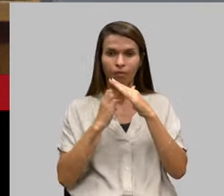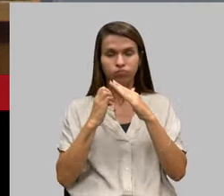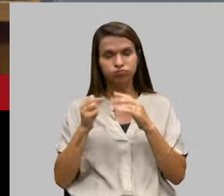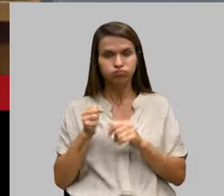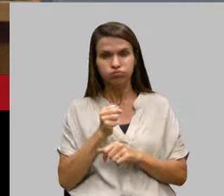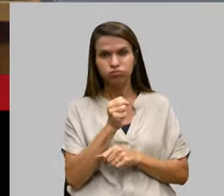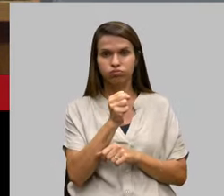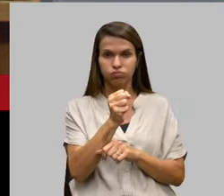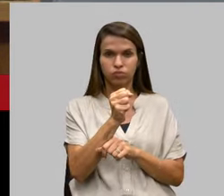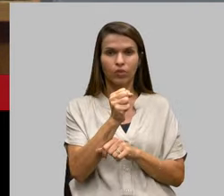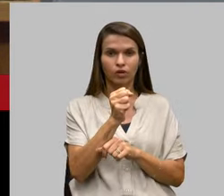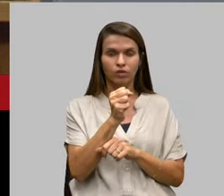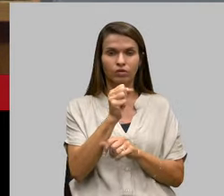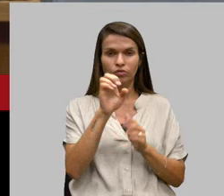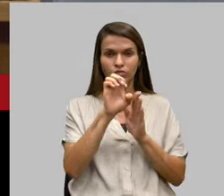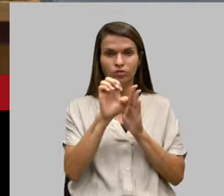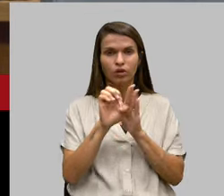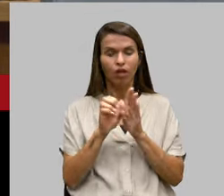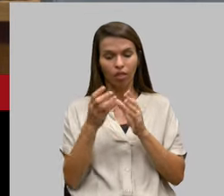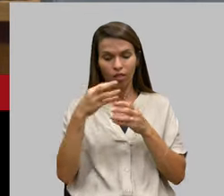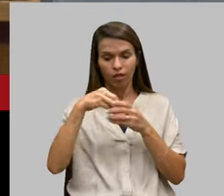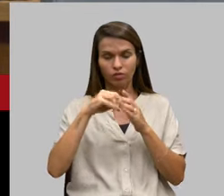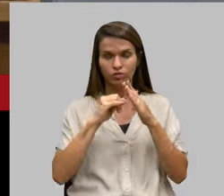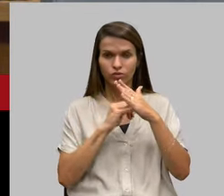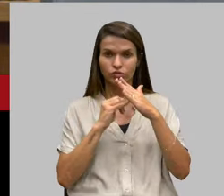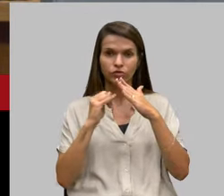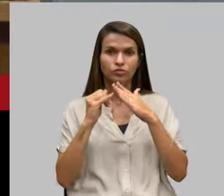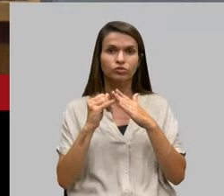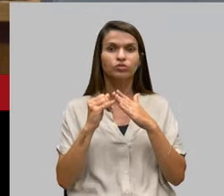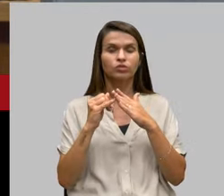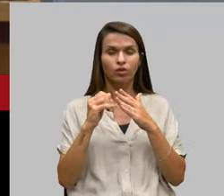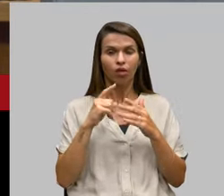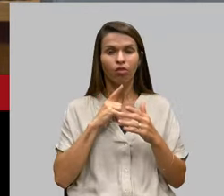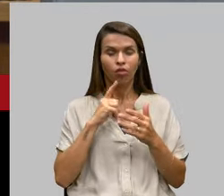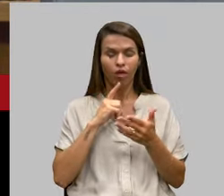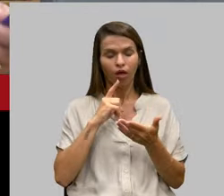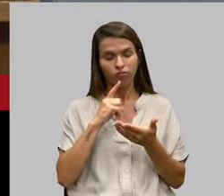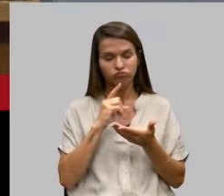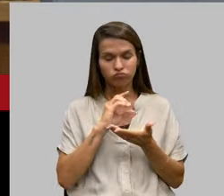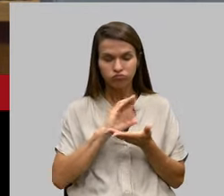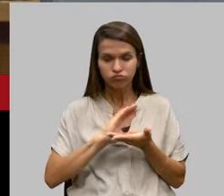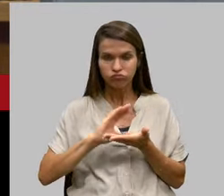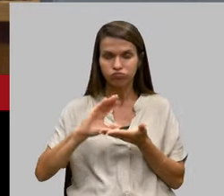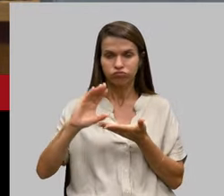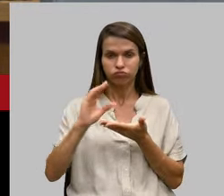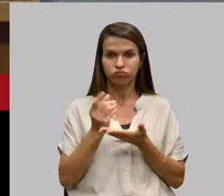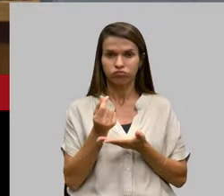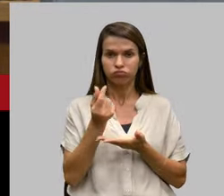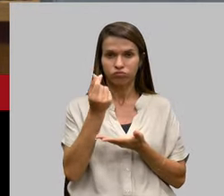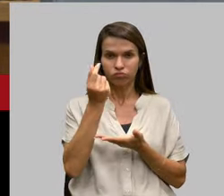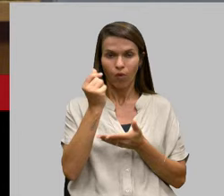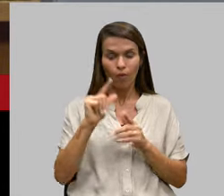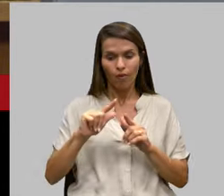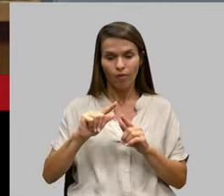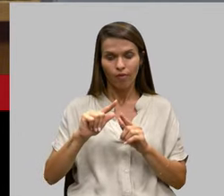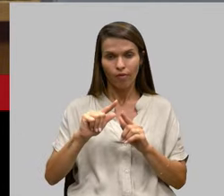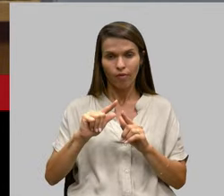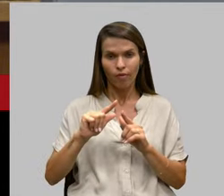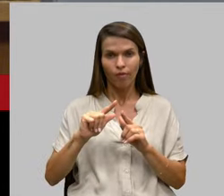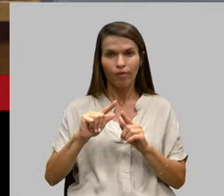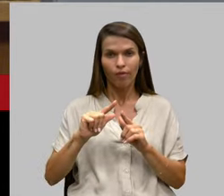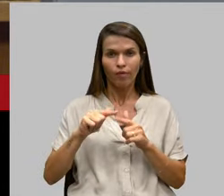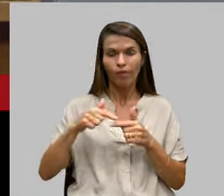para dentro do do do seu Instituto e e gerar recurso ou ações de uma empresa eh pelo